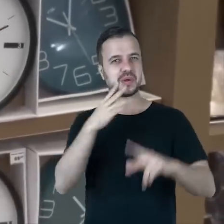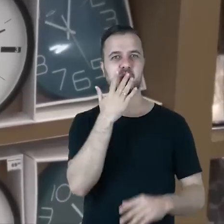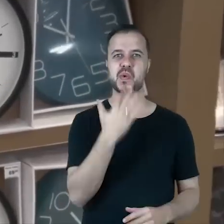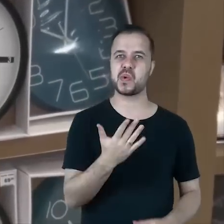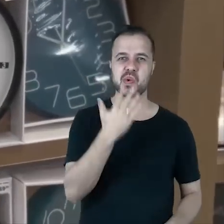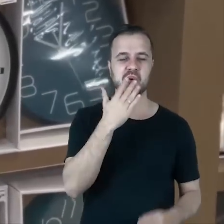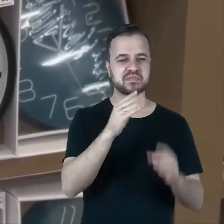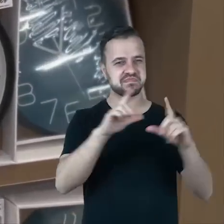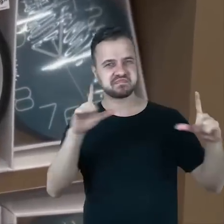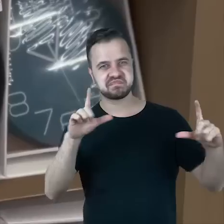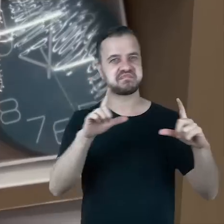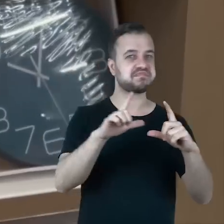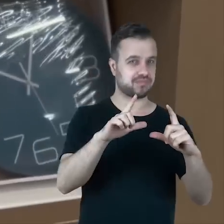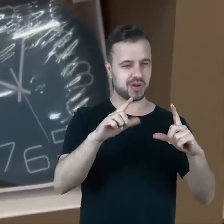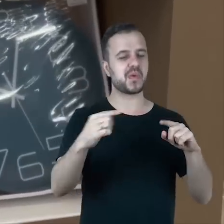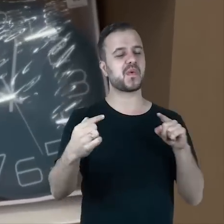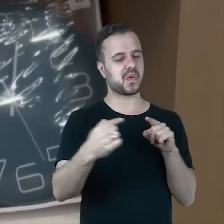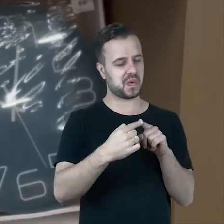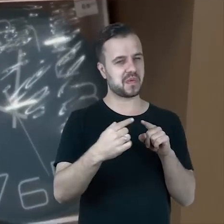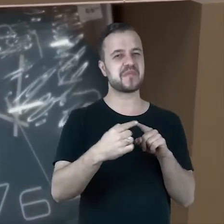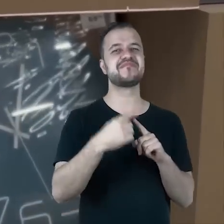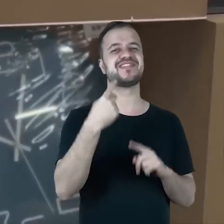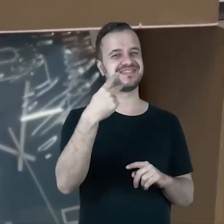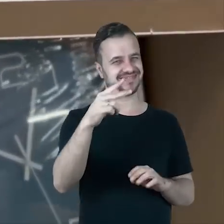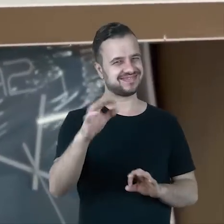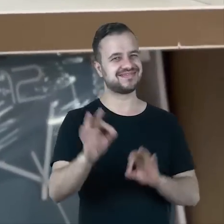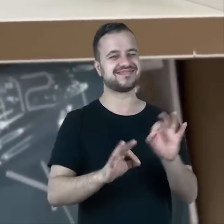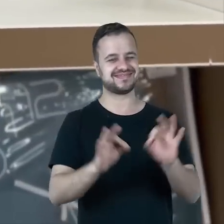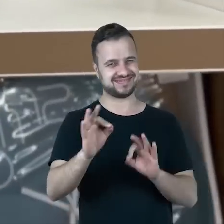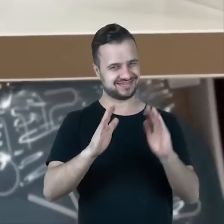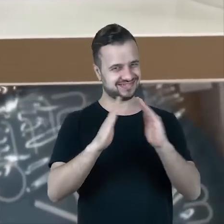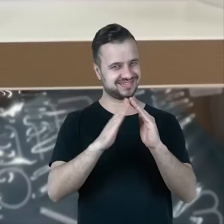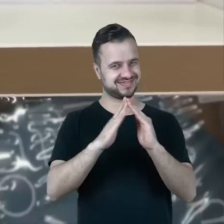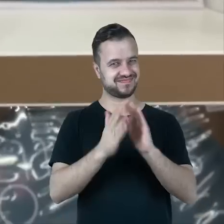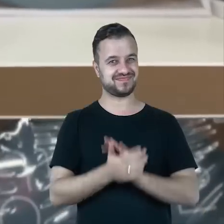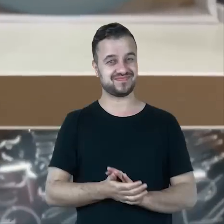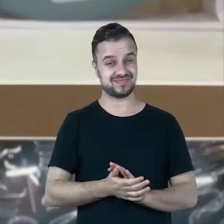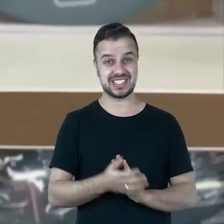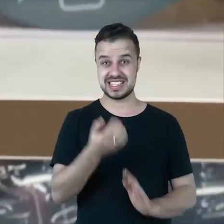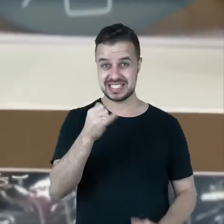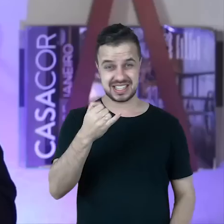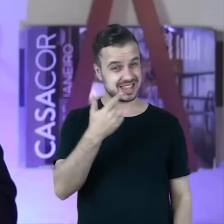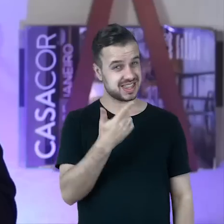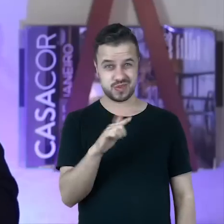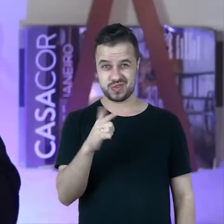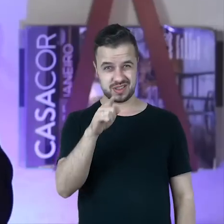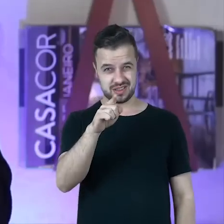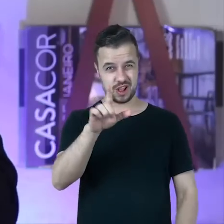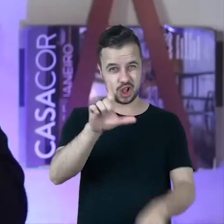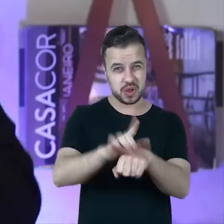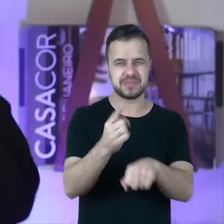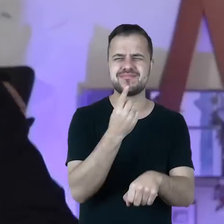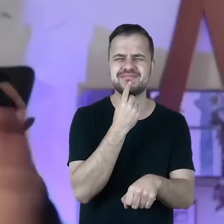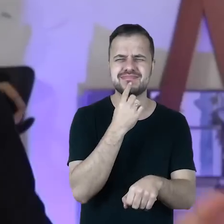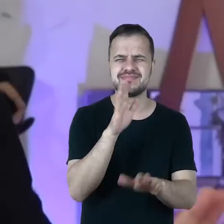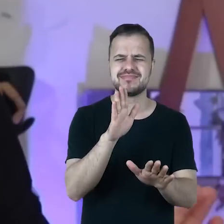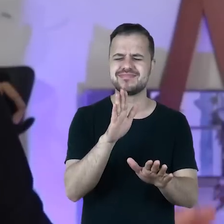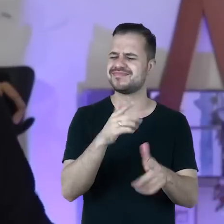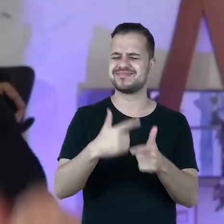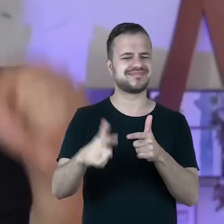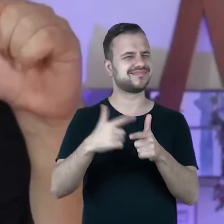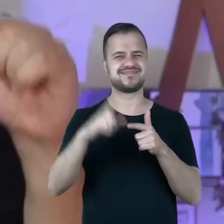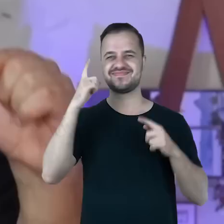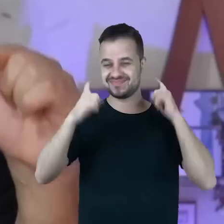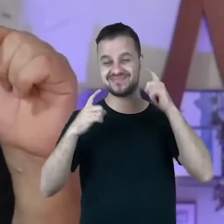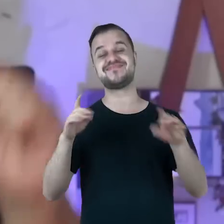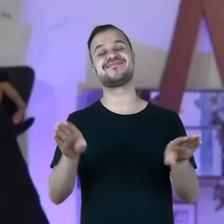diferentes, cores e com certeza um deles vai combinar aí com a sua decoração. Agora, se não tem uma loja Van próxima de você, não tem problema,